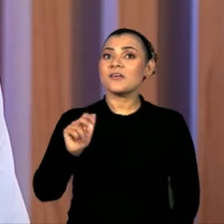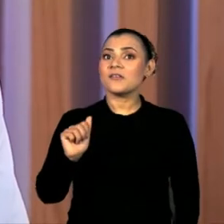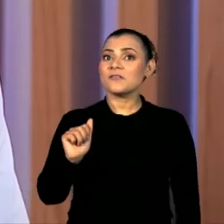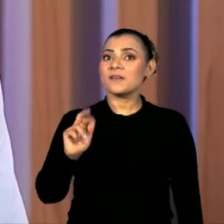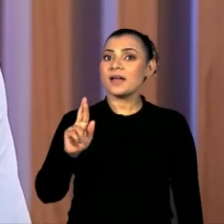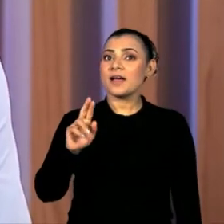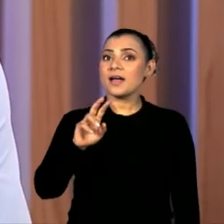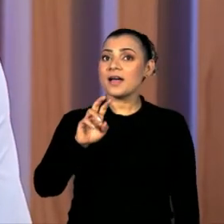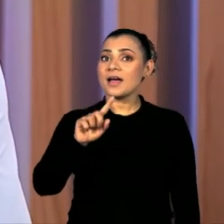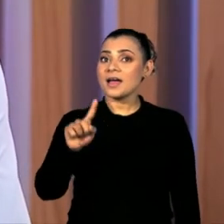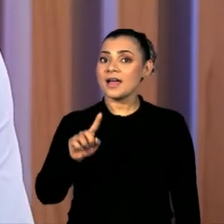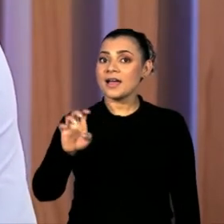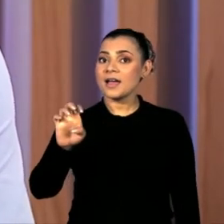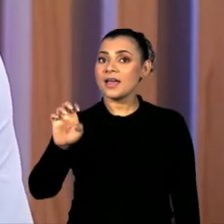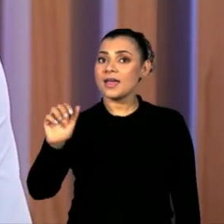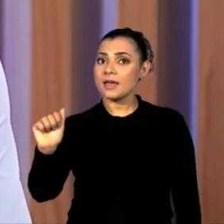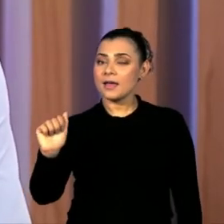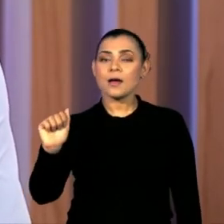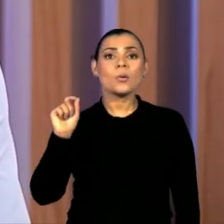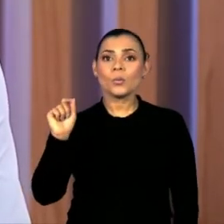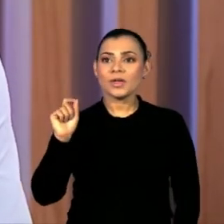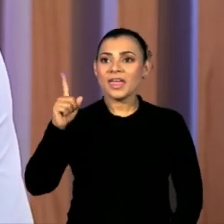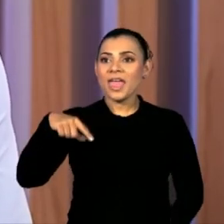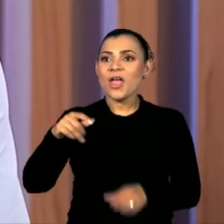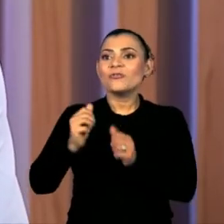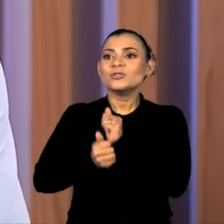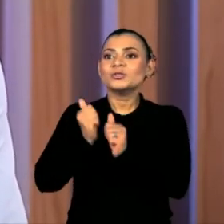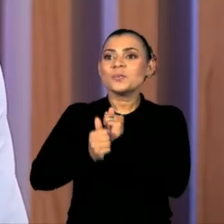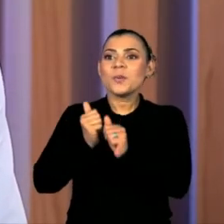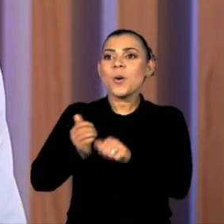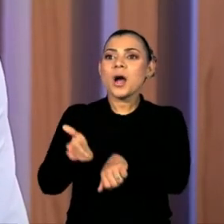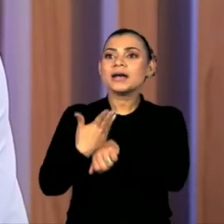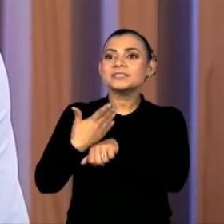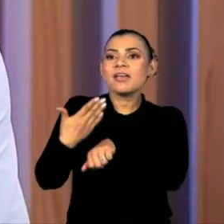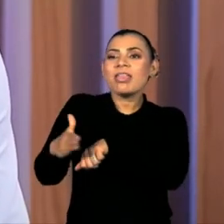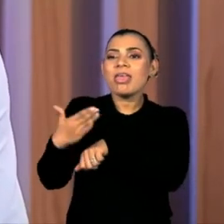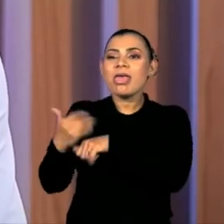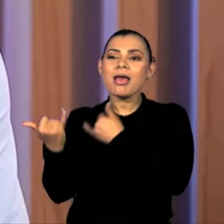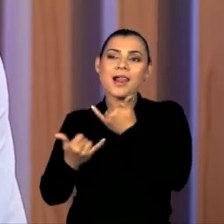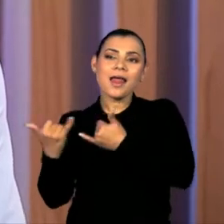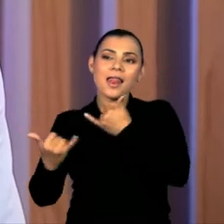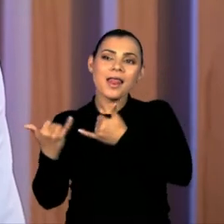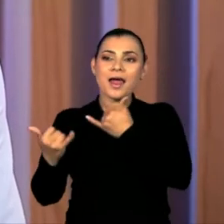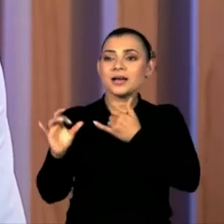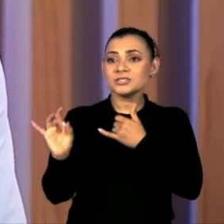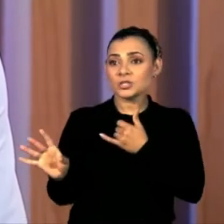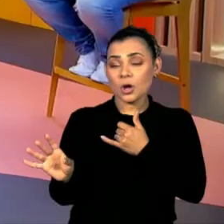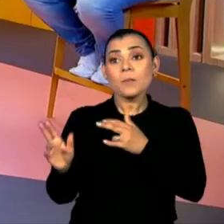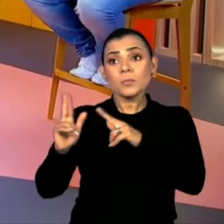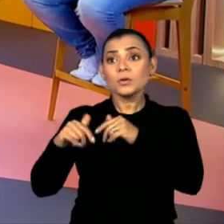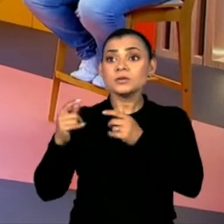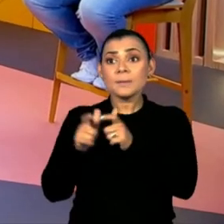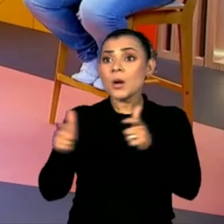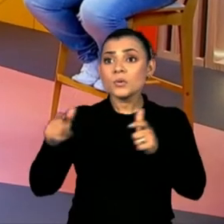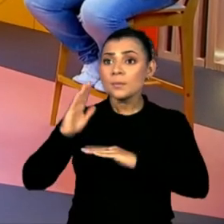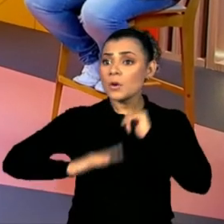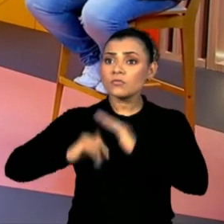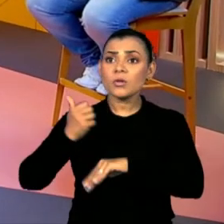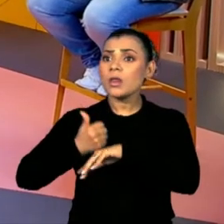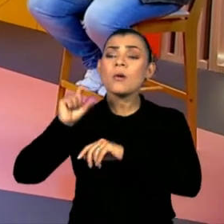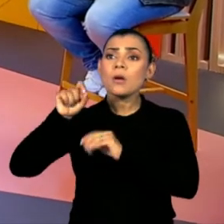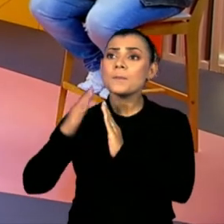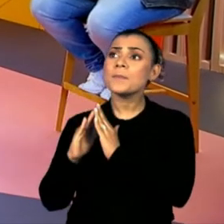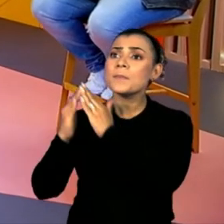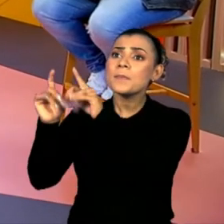os craques também foram embora que o craque vem da Periferia é daquele chão de terra